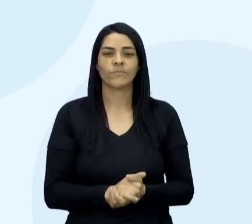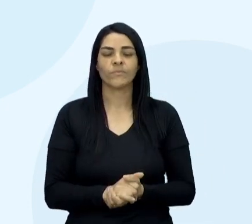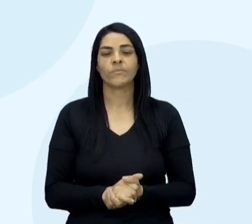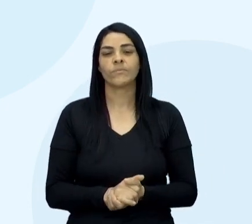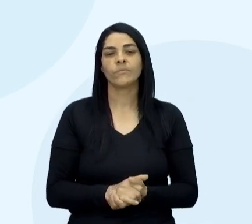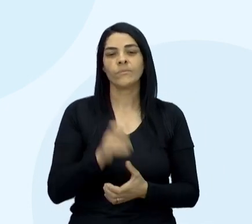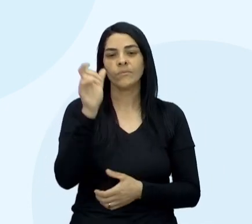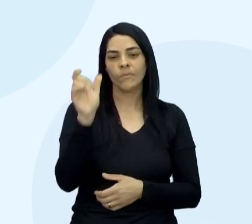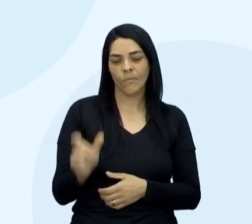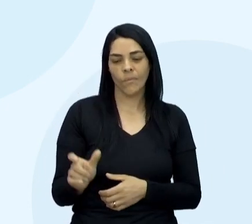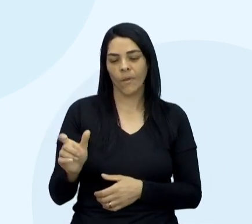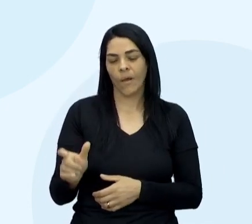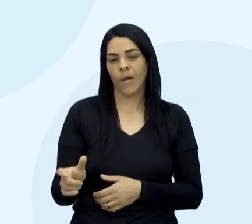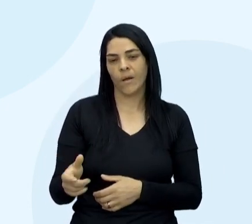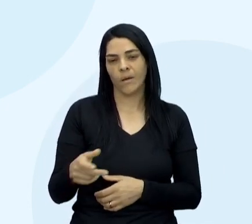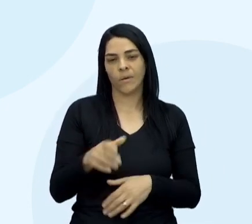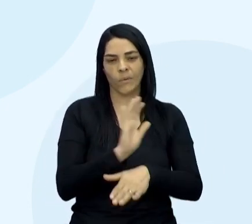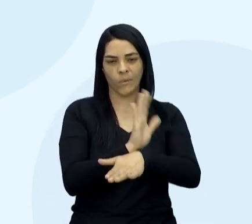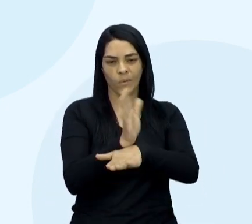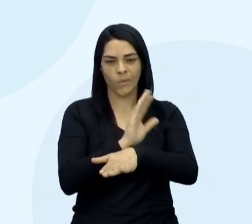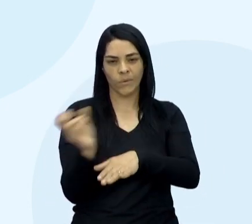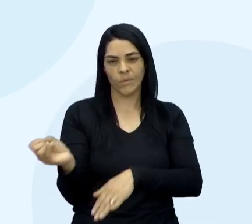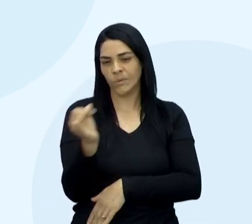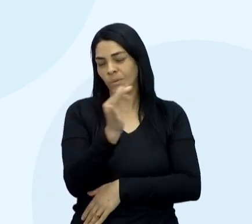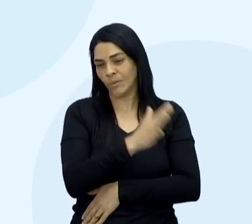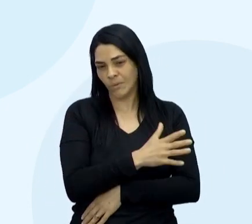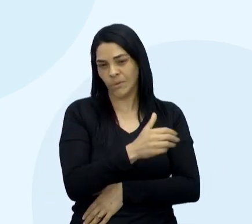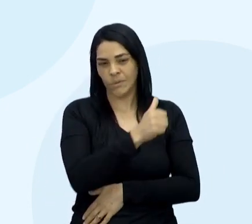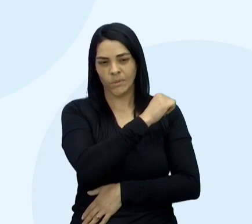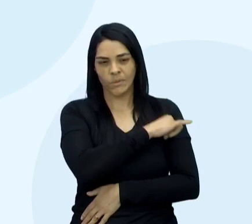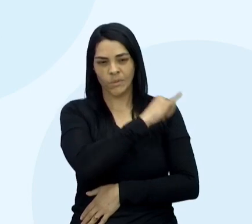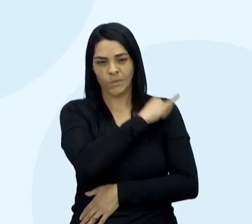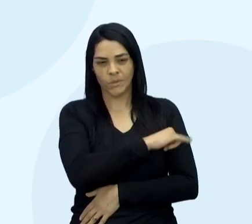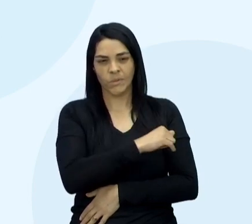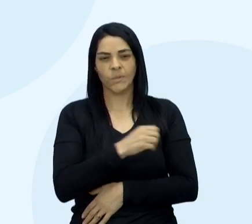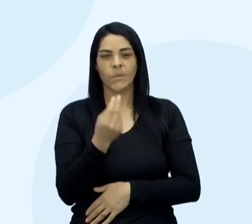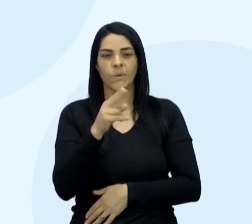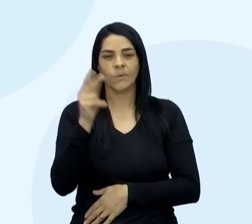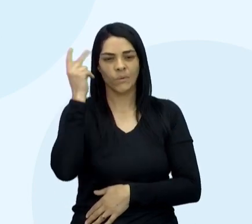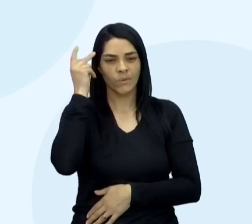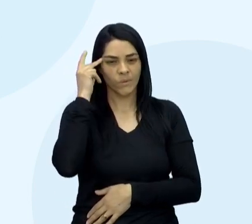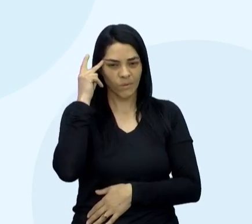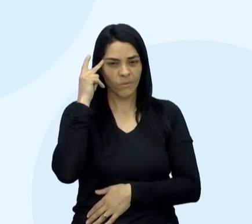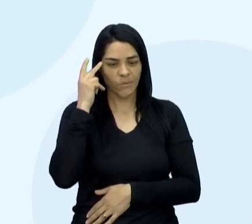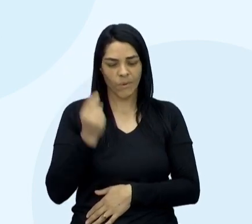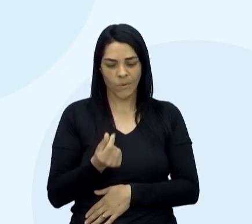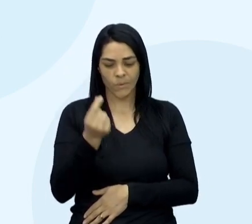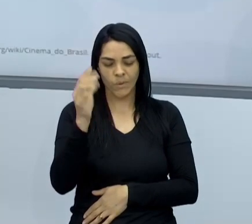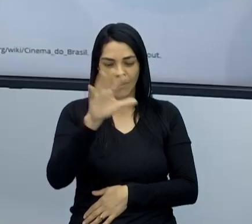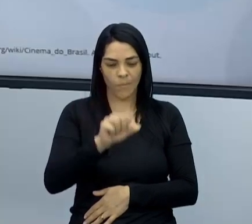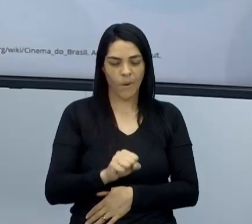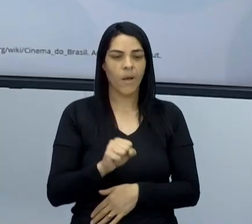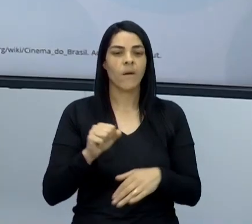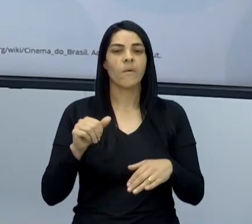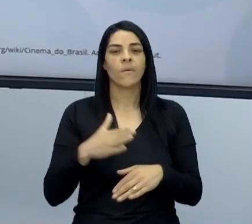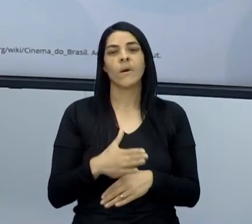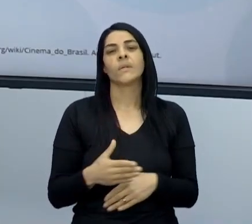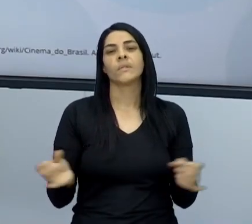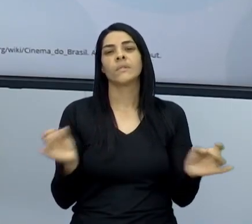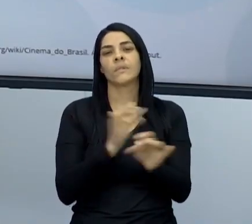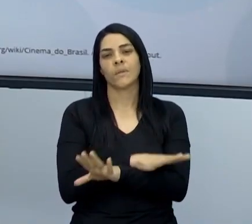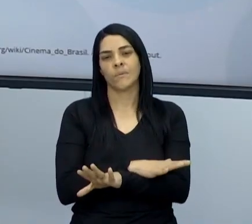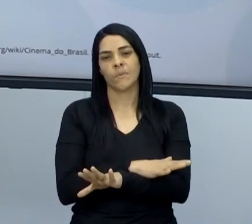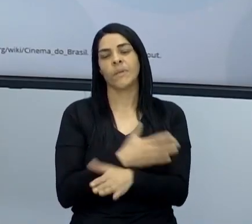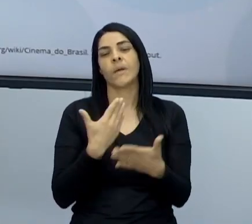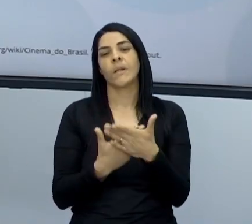do Cinema Novo, quase todos cariocas ou morando no Rio de Janeiro, ficavam com a maior parte dos recursos. E aí, vamos terminar essa aula falando desse